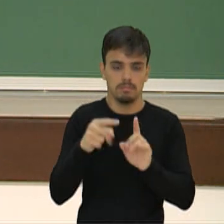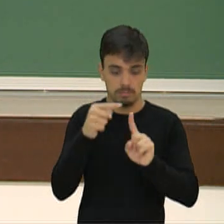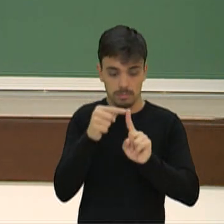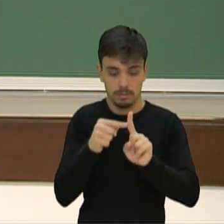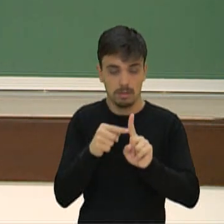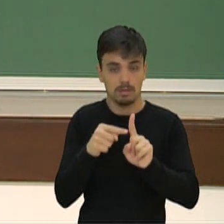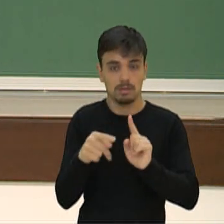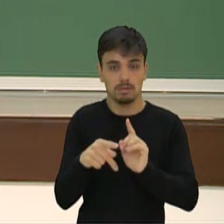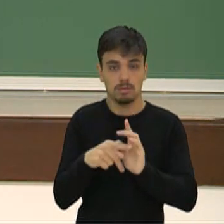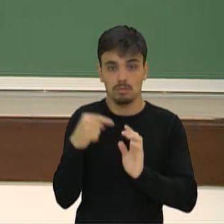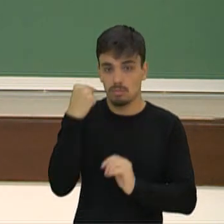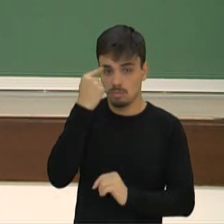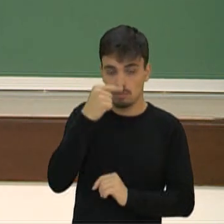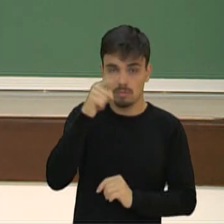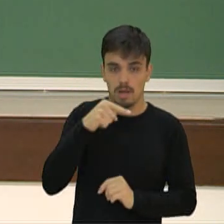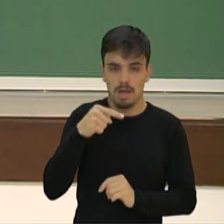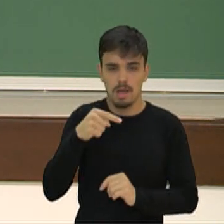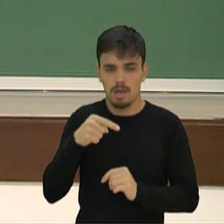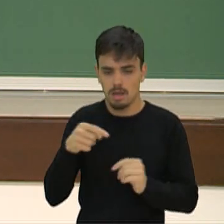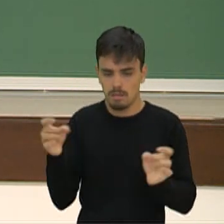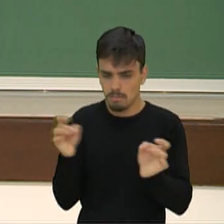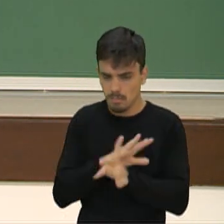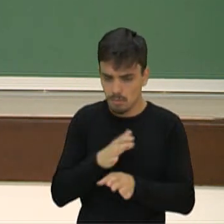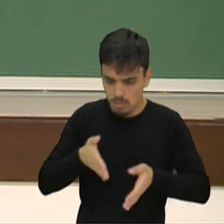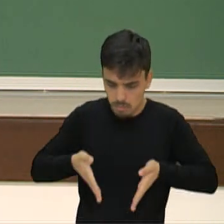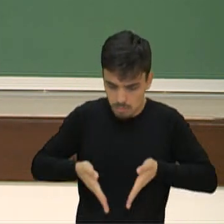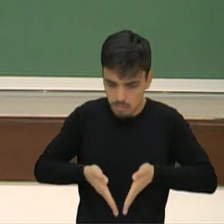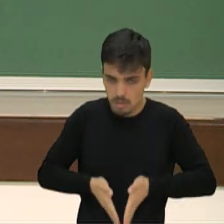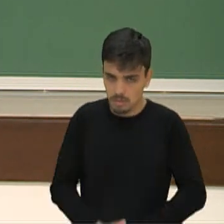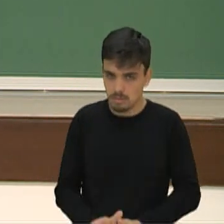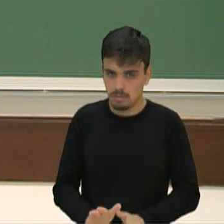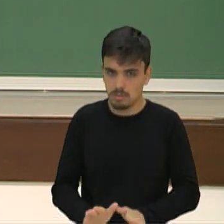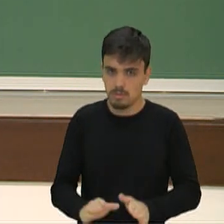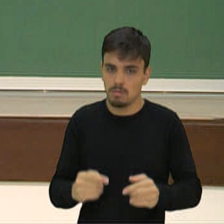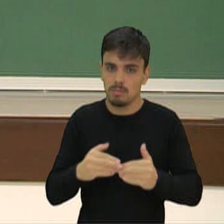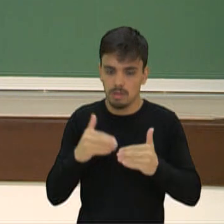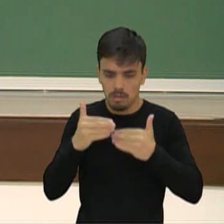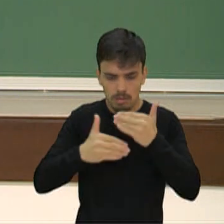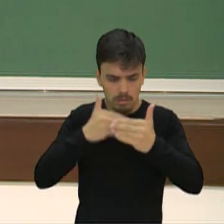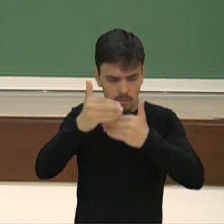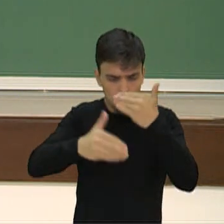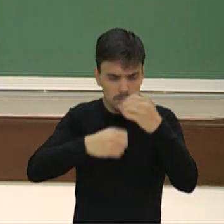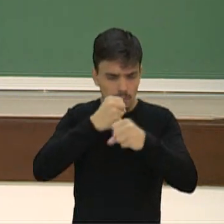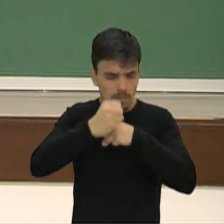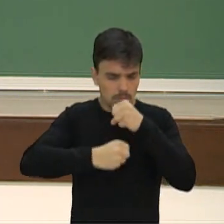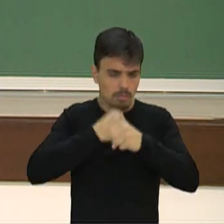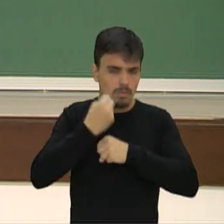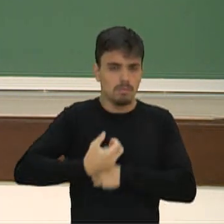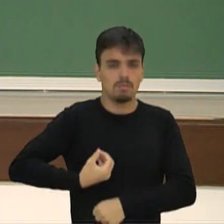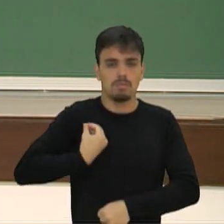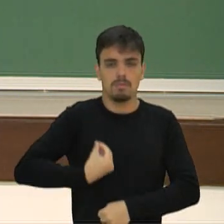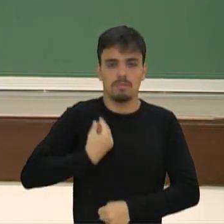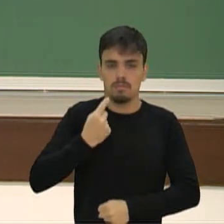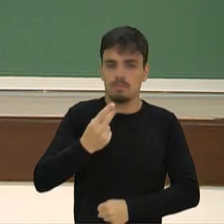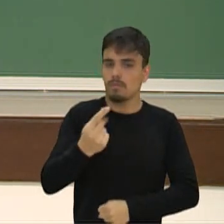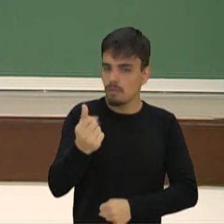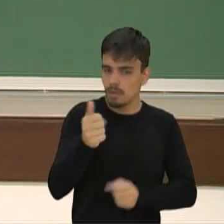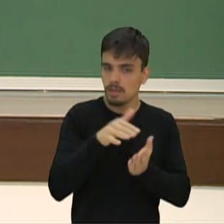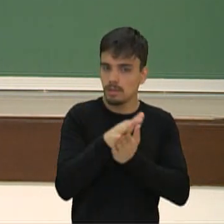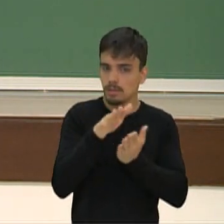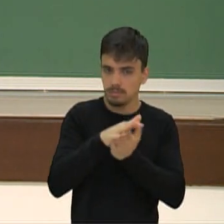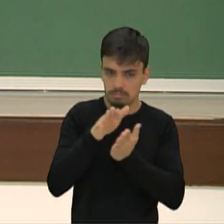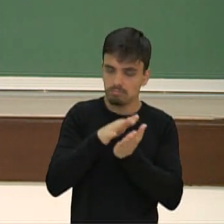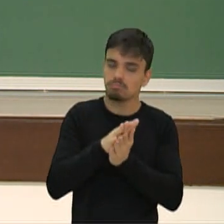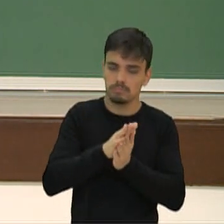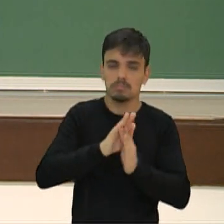quando você é recém-nascido. Ele vai se desgastando naturalmente ao longo do tempo, certo? Então é um processo natural. Se